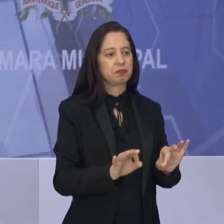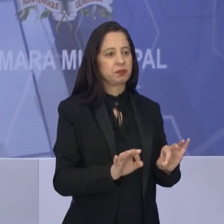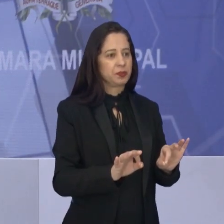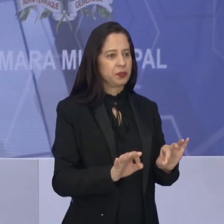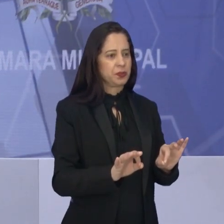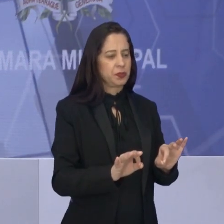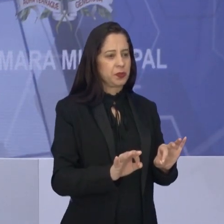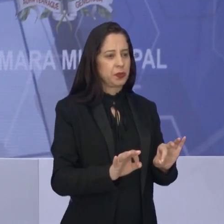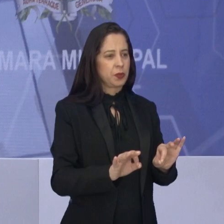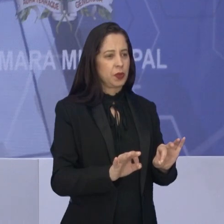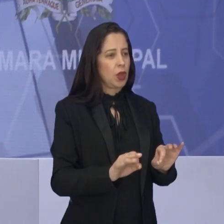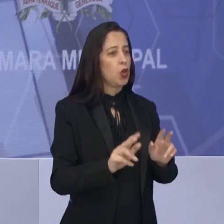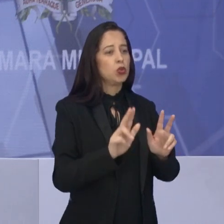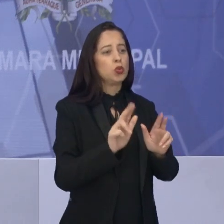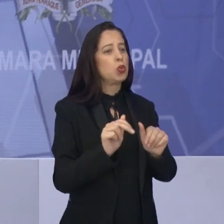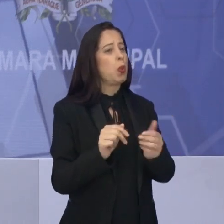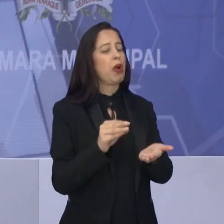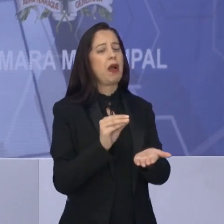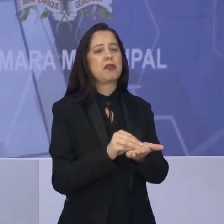na qual nunca faltou